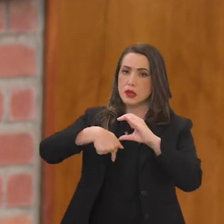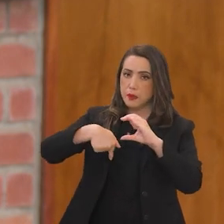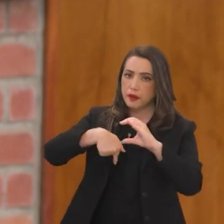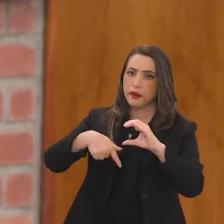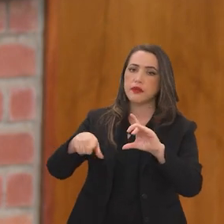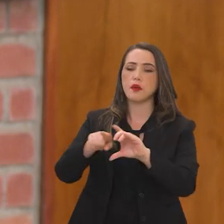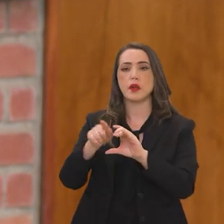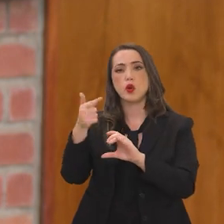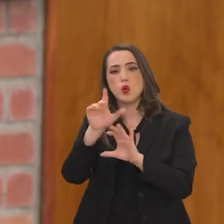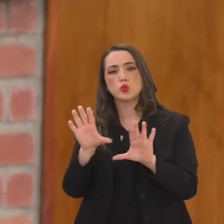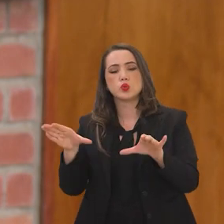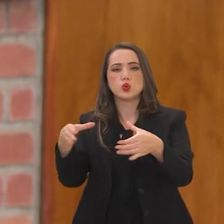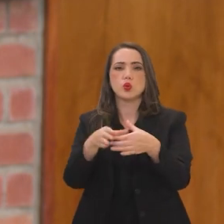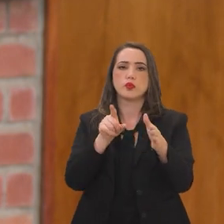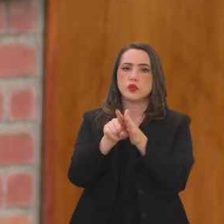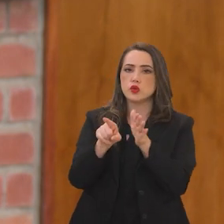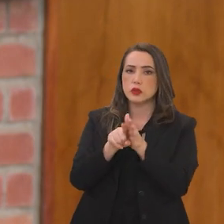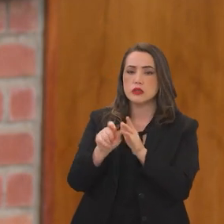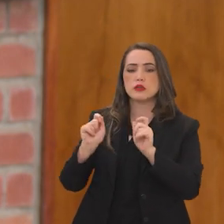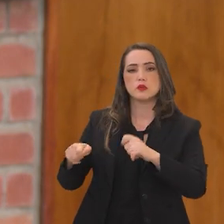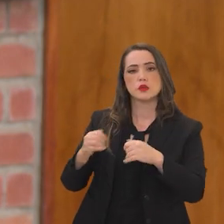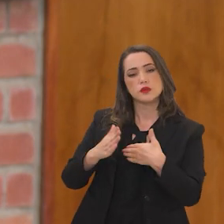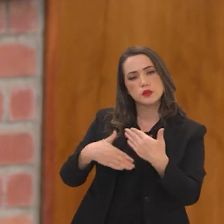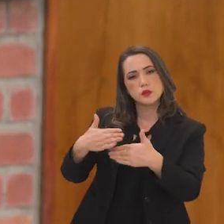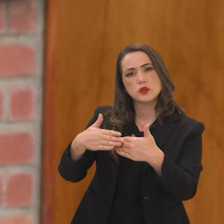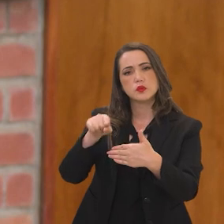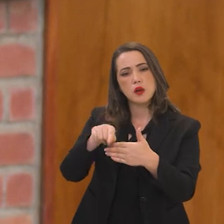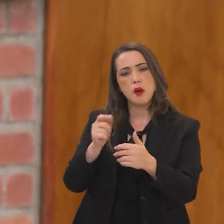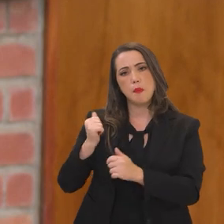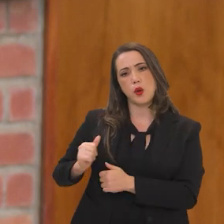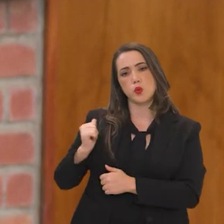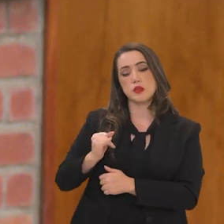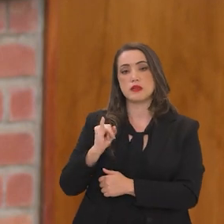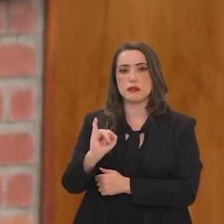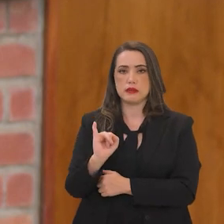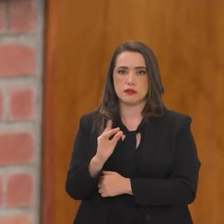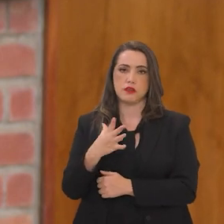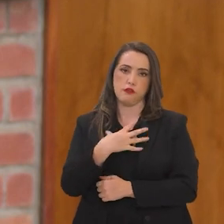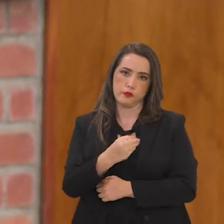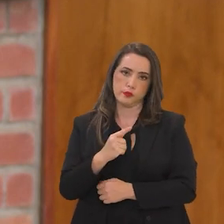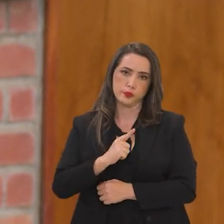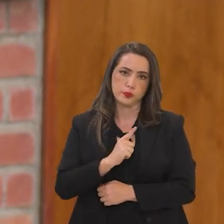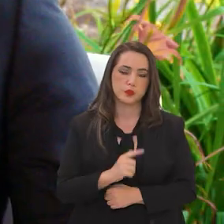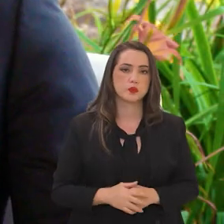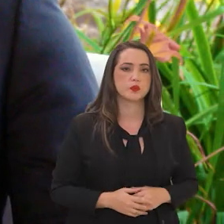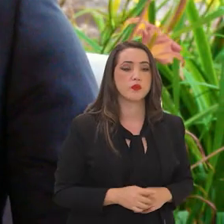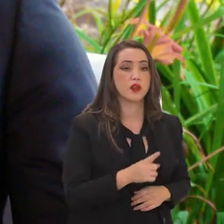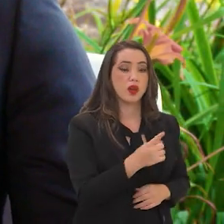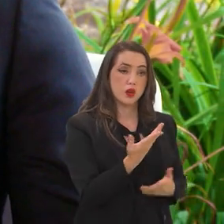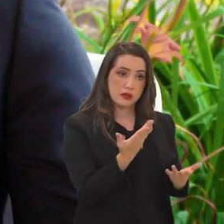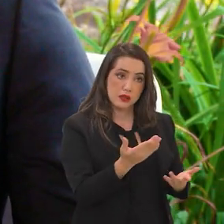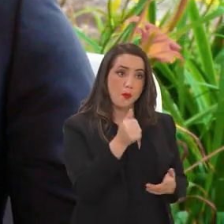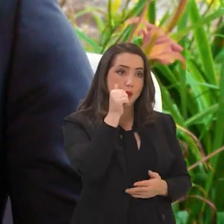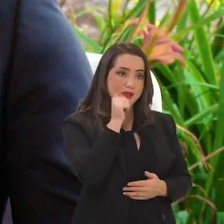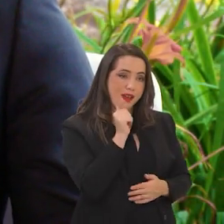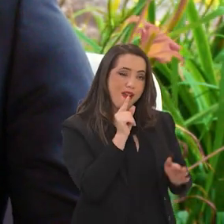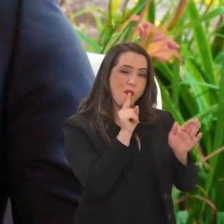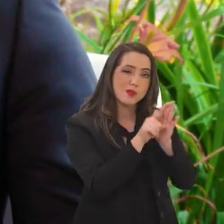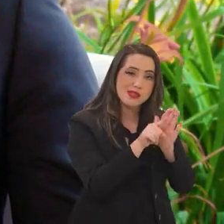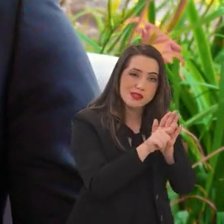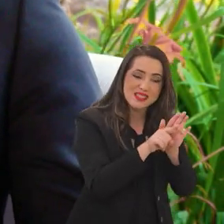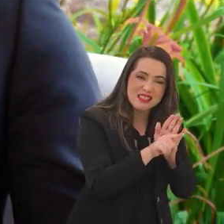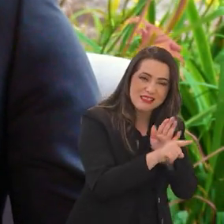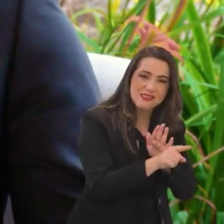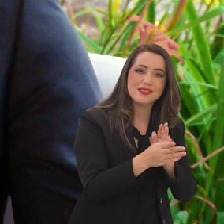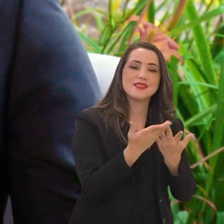fomento para que seja possível estender a prorrogação da bolsa no caso de parentalidade agora pesquisadora mulher